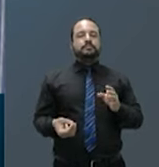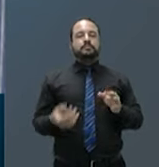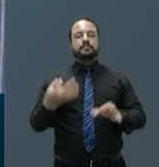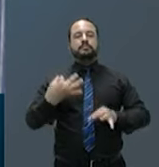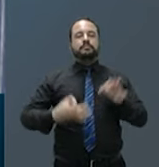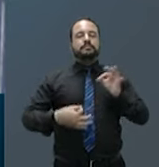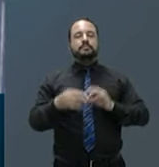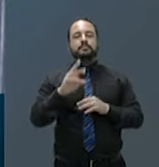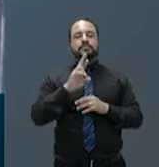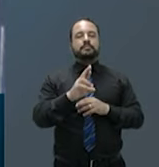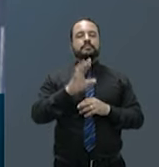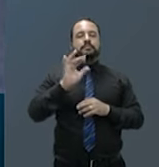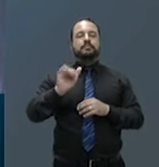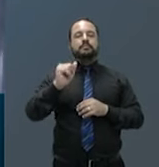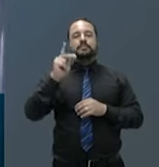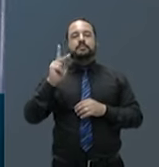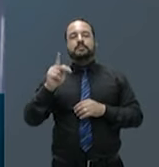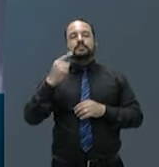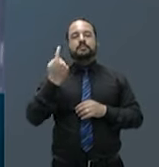RESP